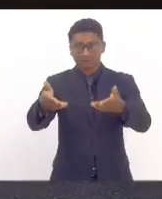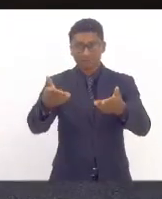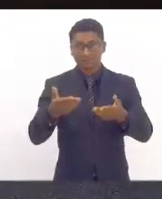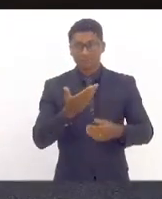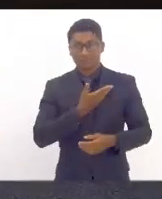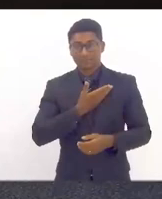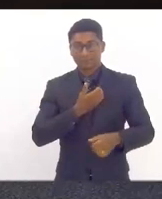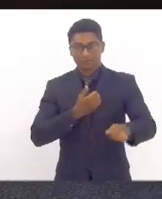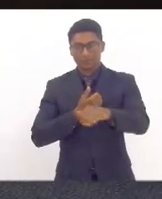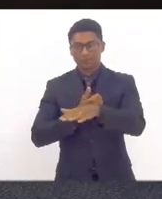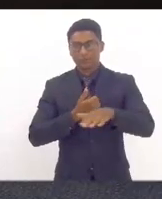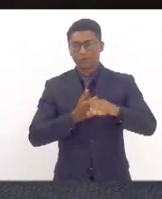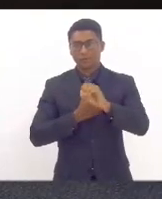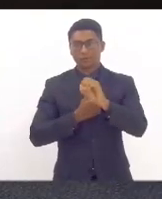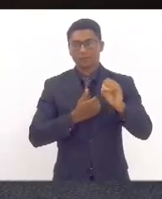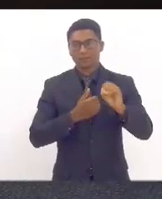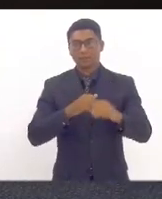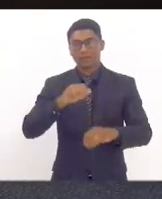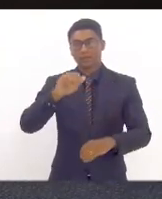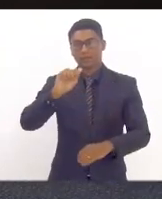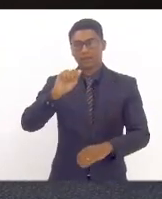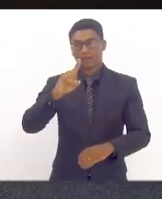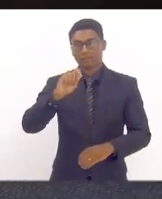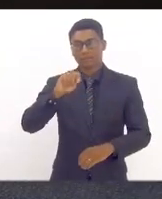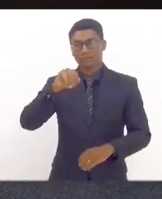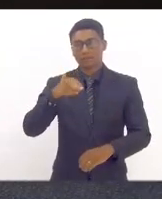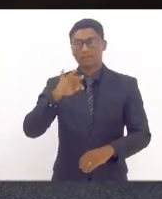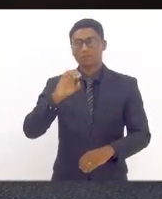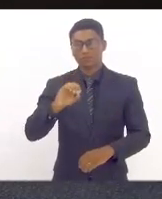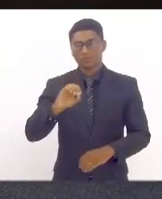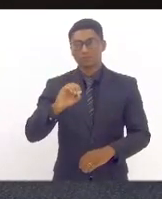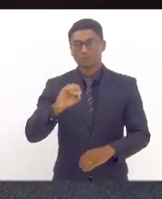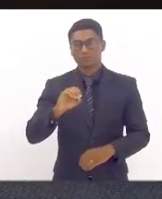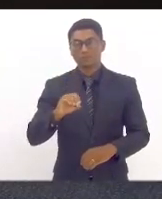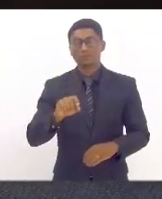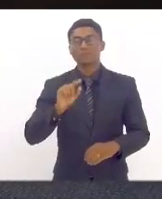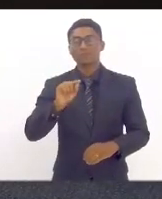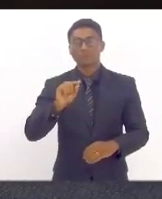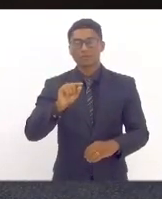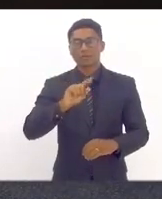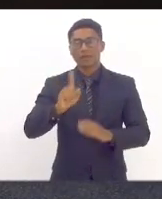Oeste o Adailton Medeiros representando o ponto